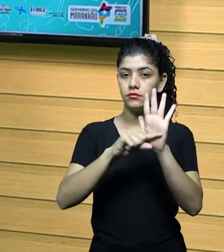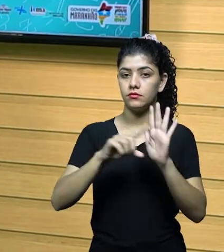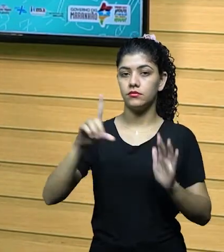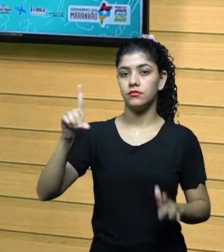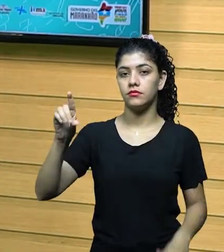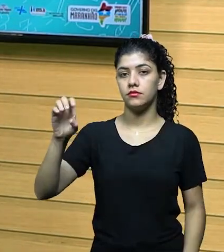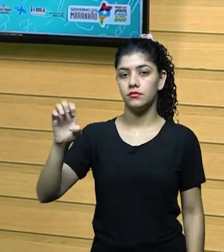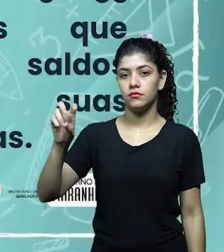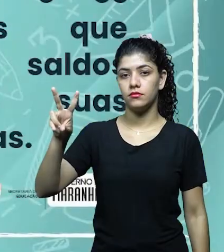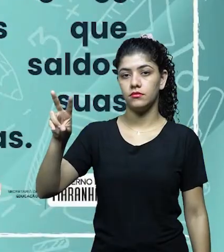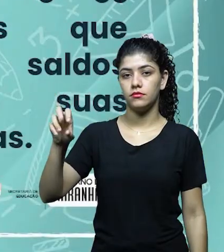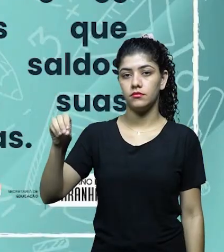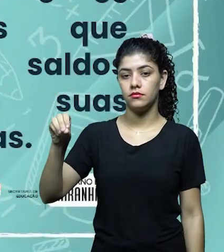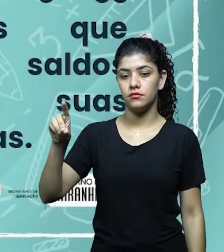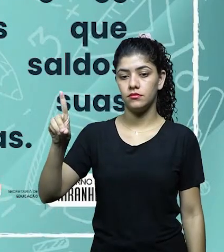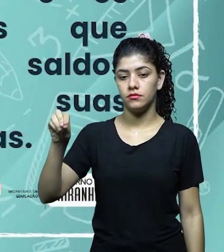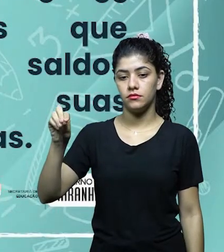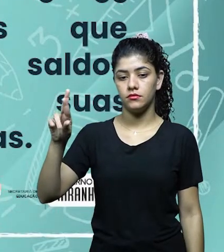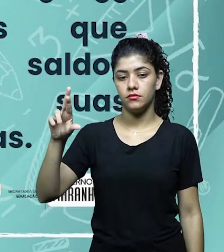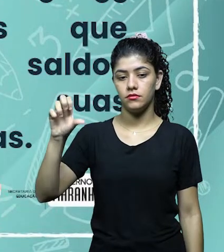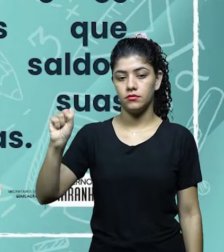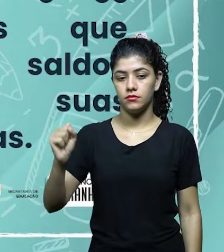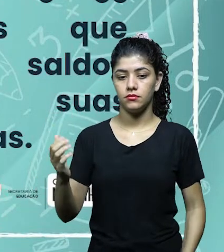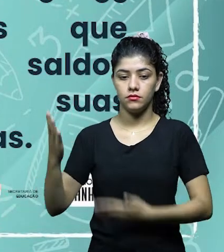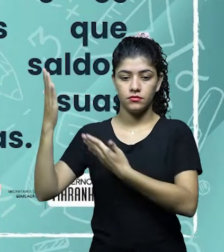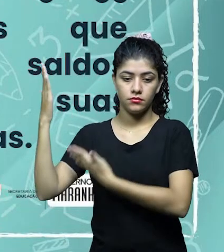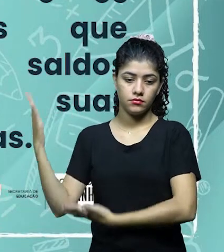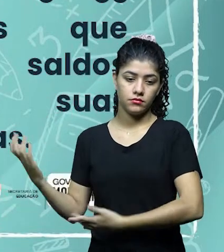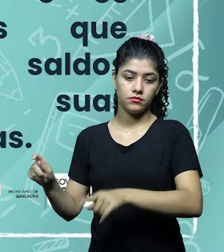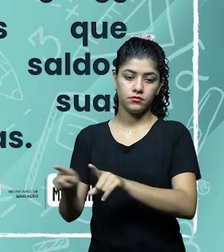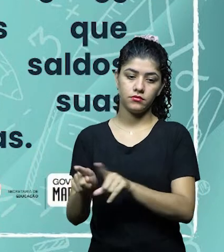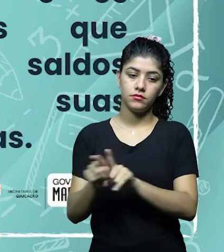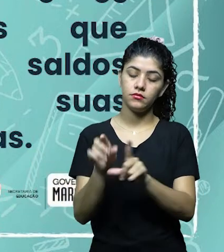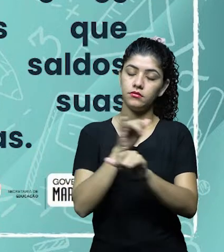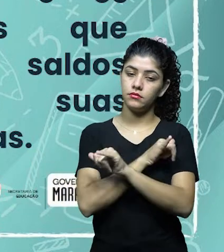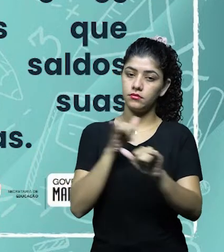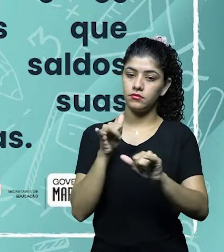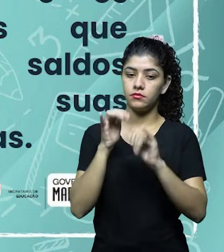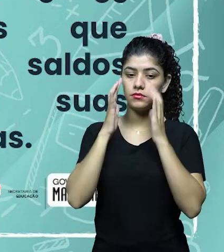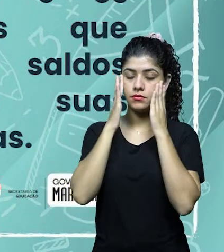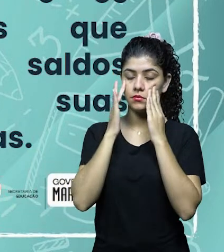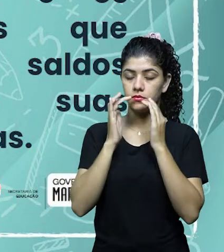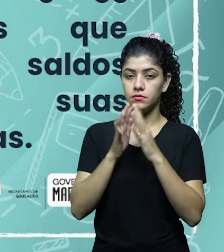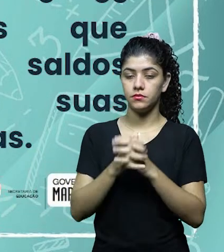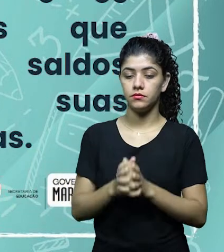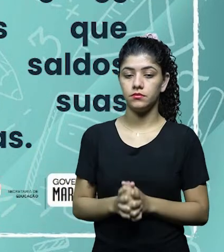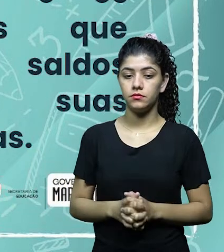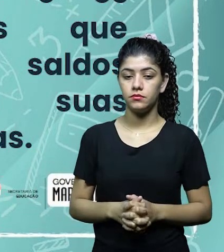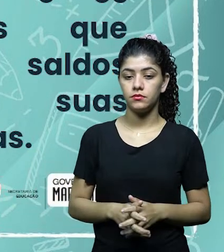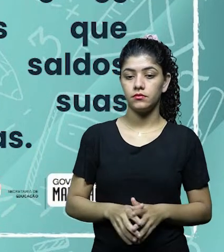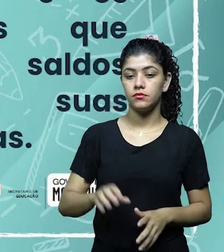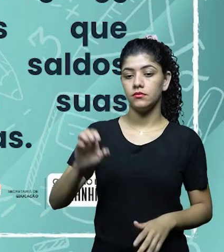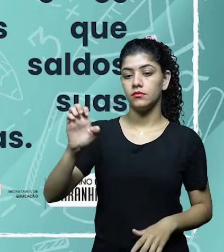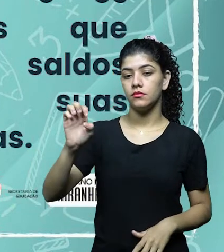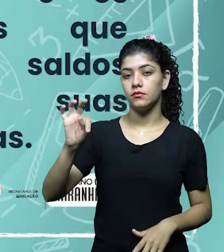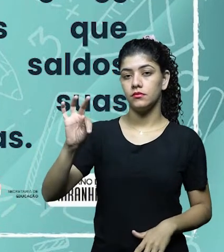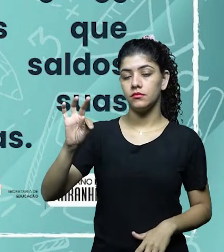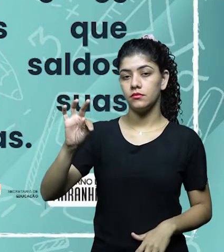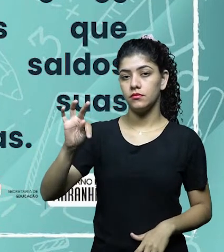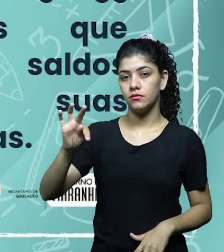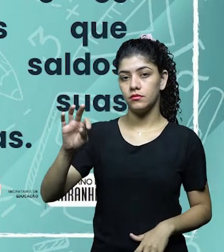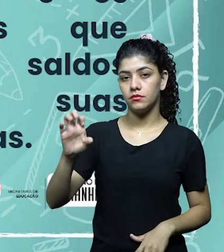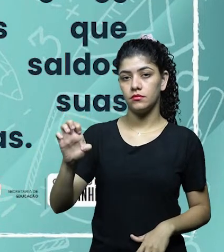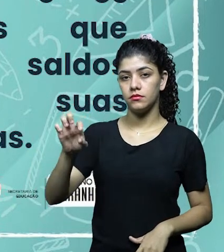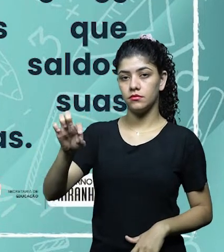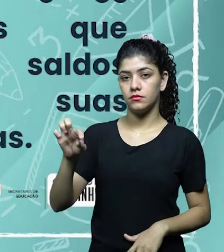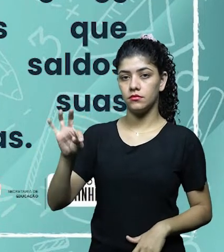as saídas são devedoras. Nós temos aqui mais um extrato bancário, ó, e uma informaçãozinha. Os extratos